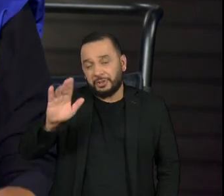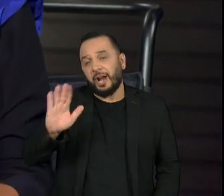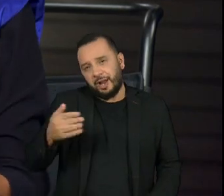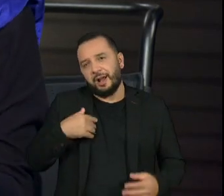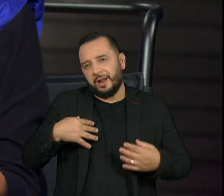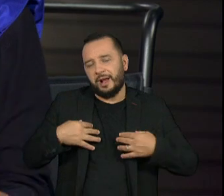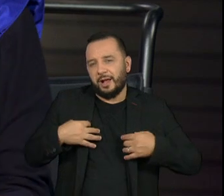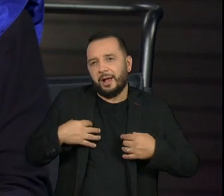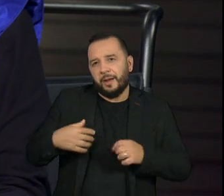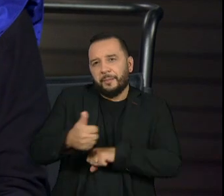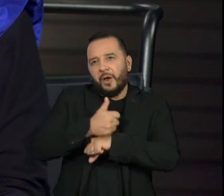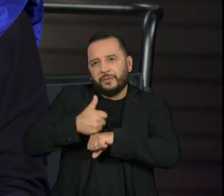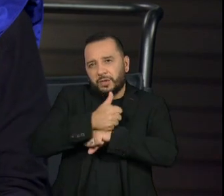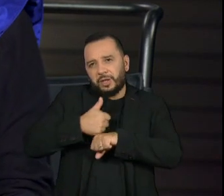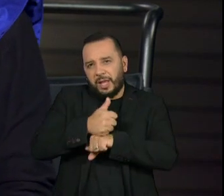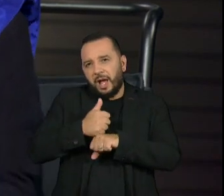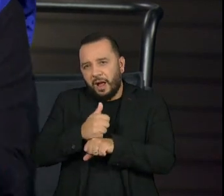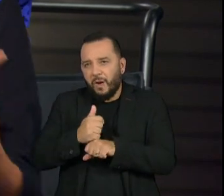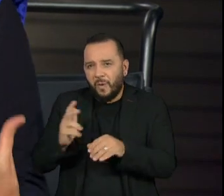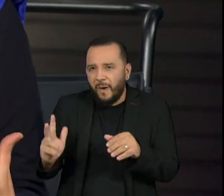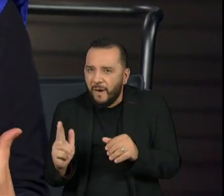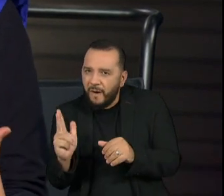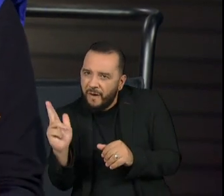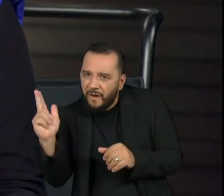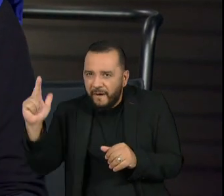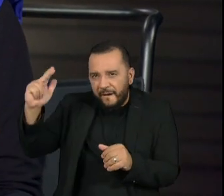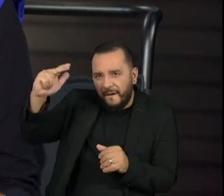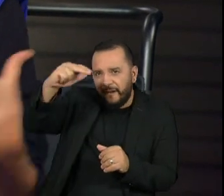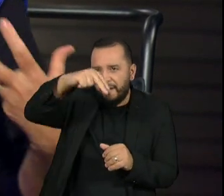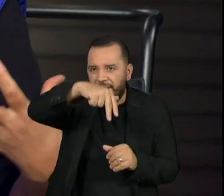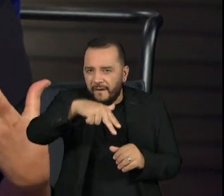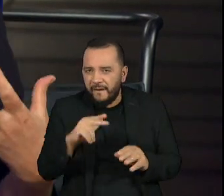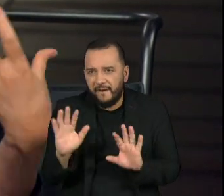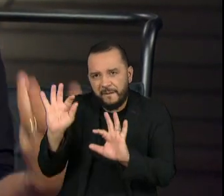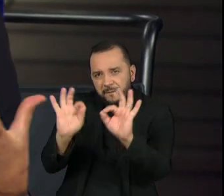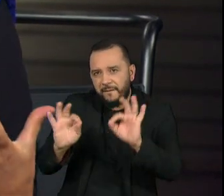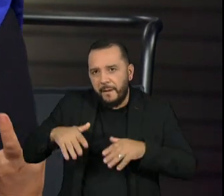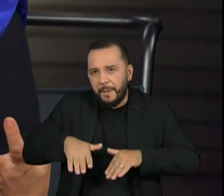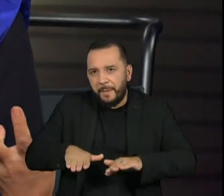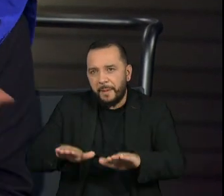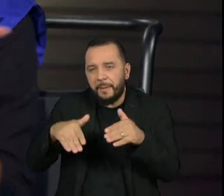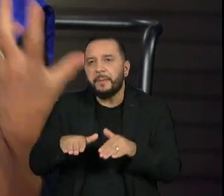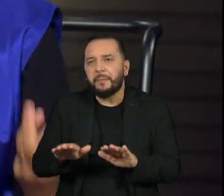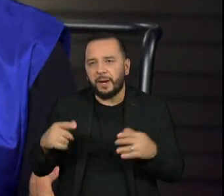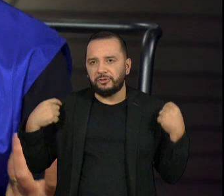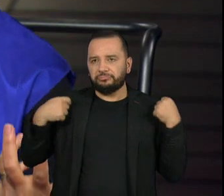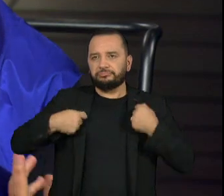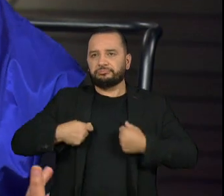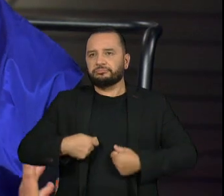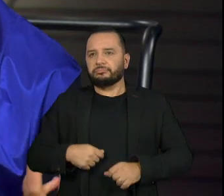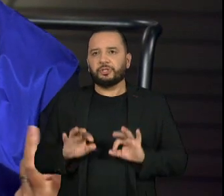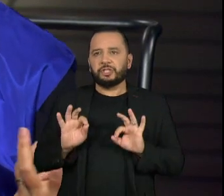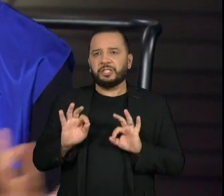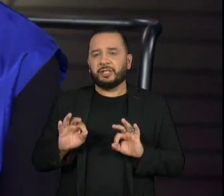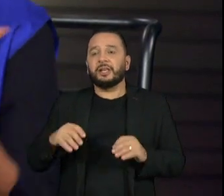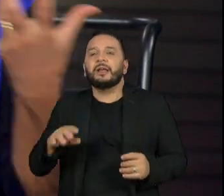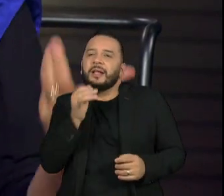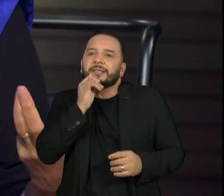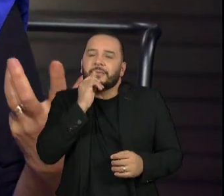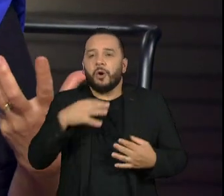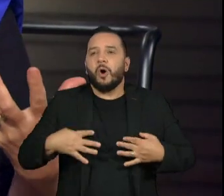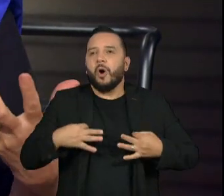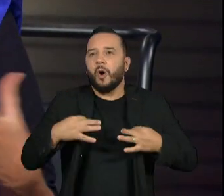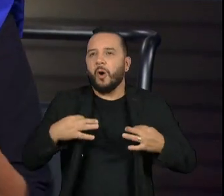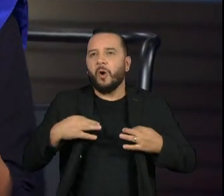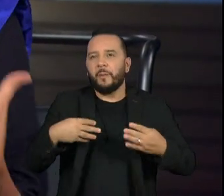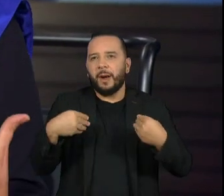de fato, te cria uma postura, ao contrário do moletom. O moletom você vai ficar mais assim. A